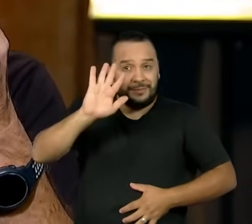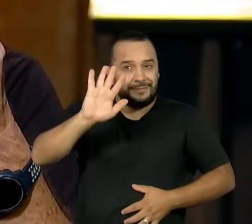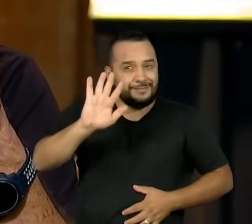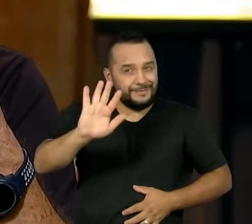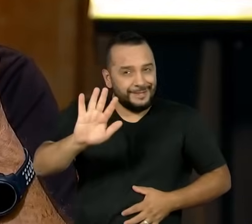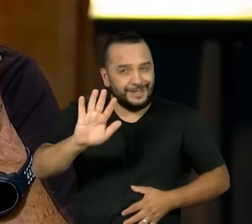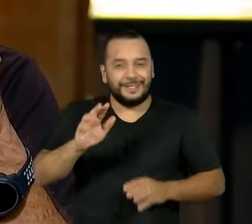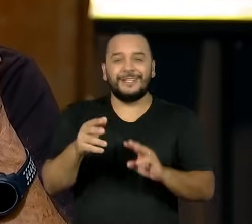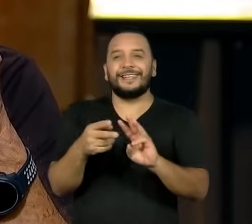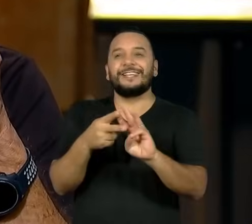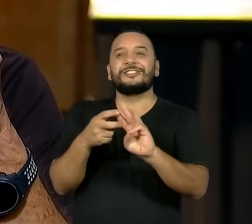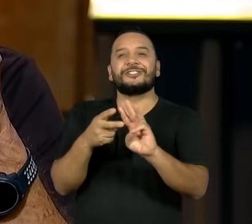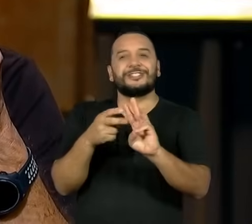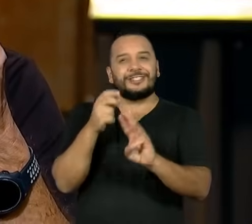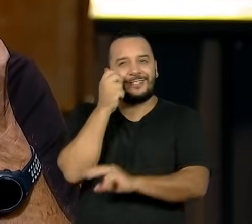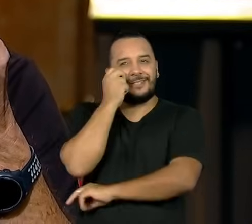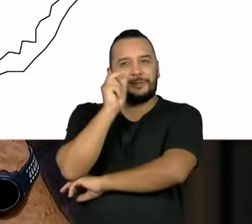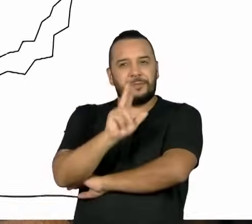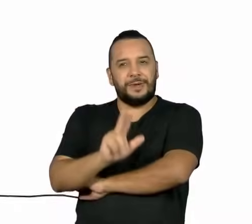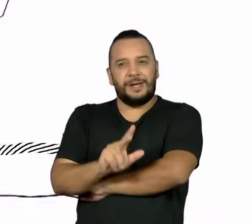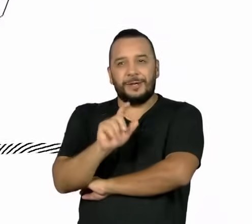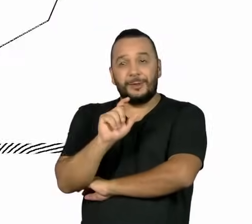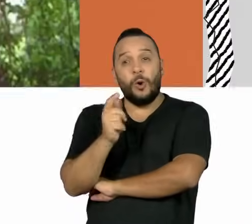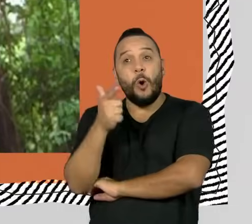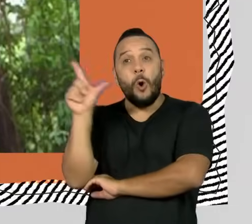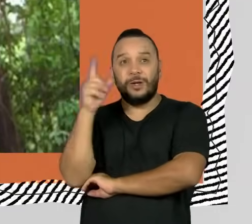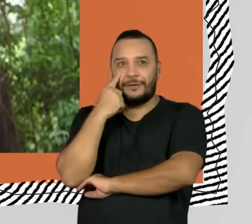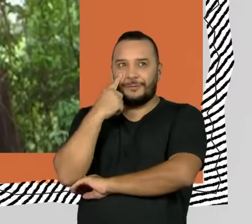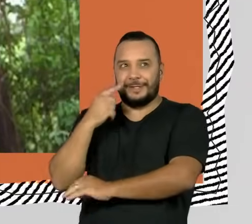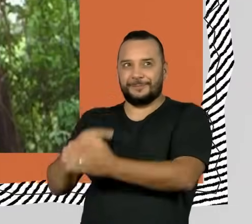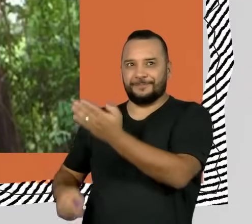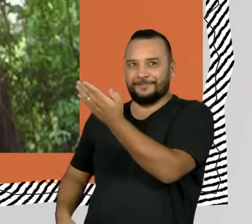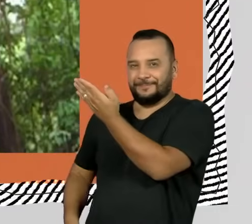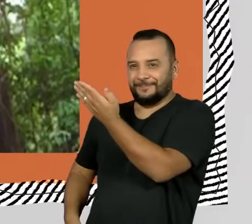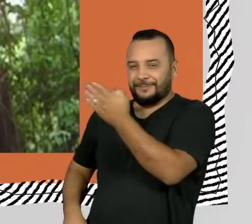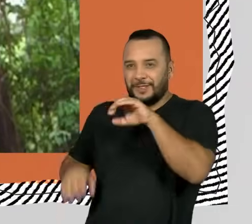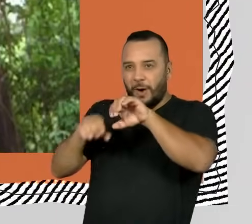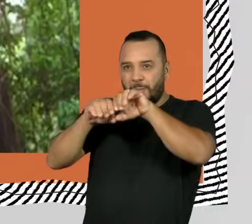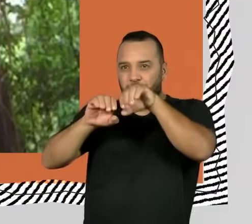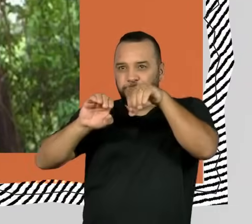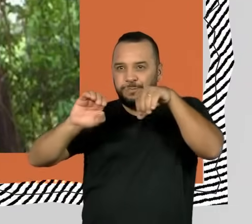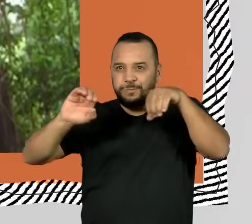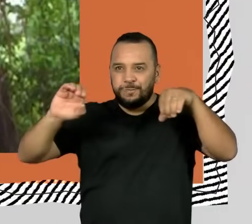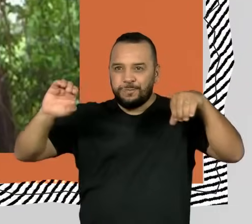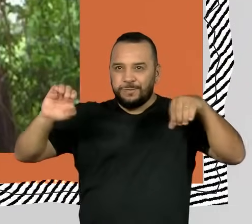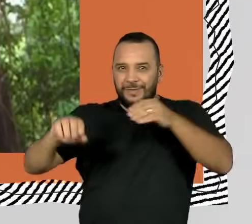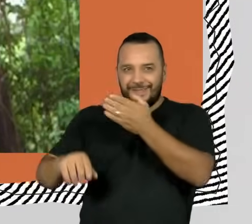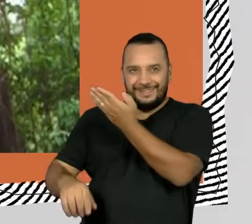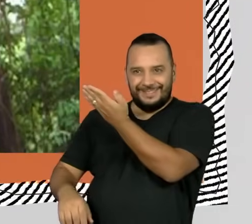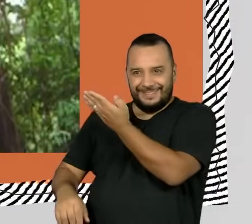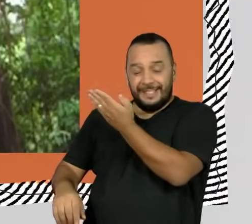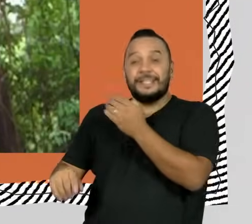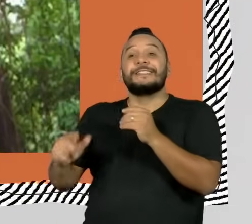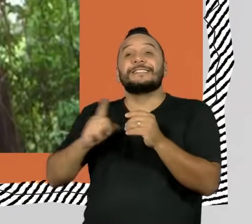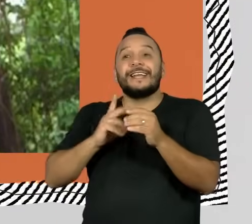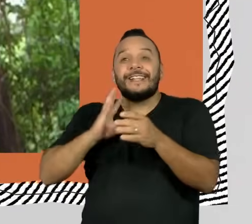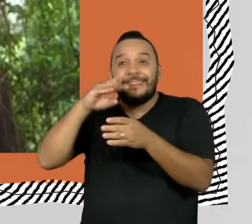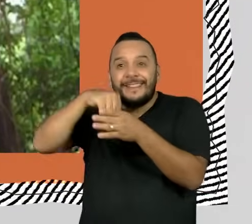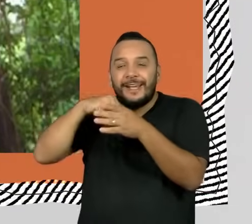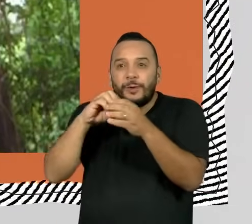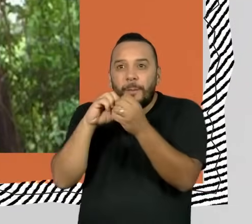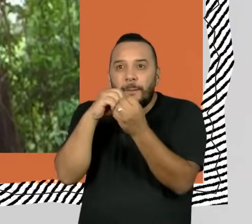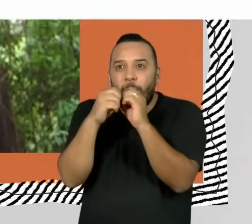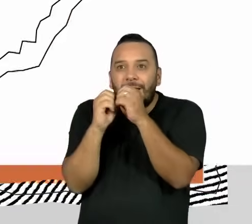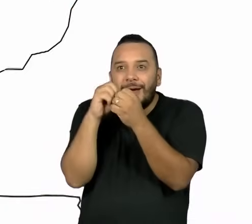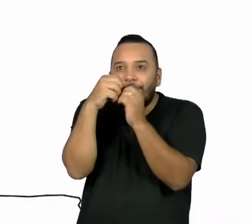essa outra planta, que é o mariri, que é um cipó, a casca desse cipó, contém algumas moléculas que inibem